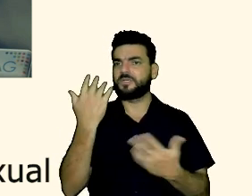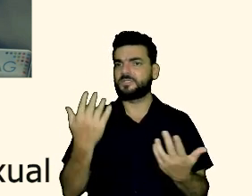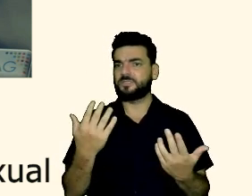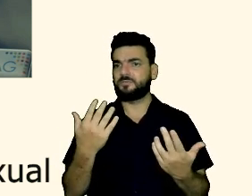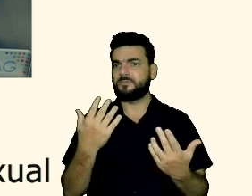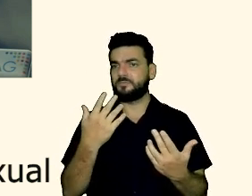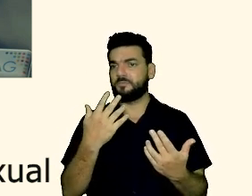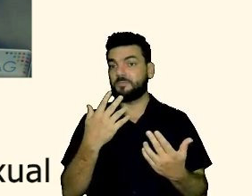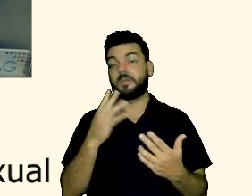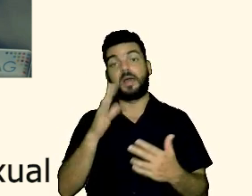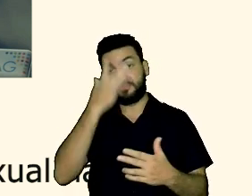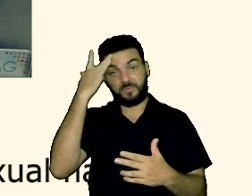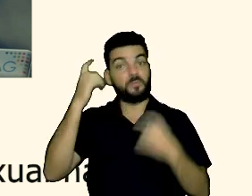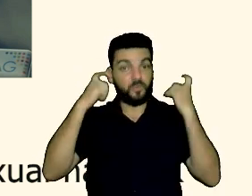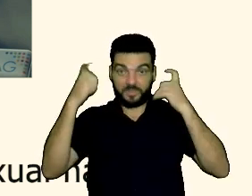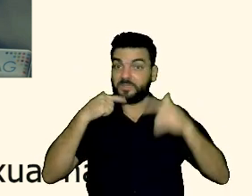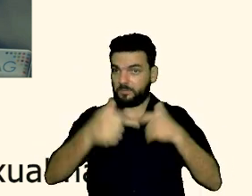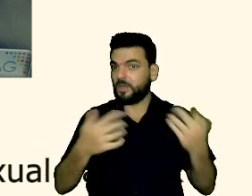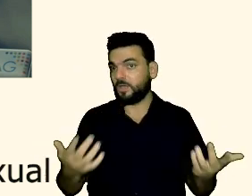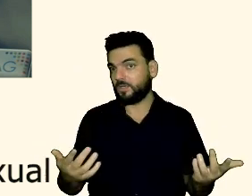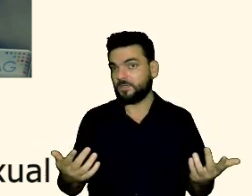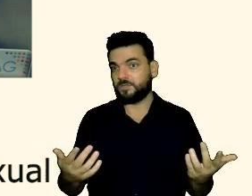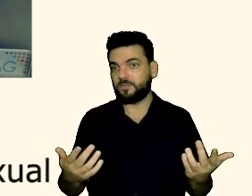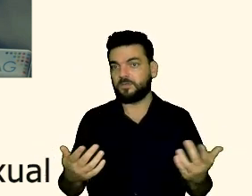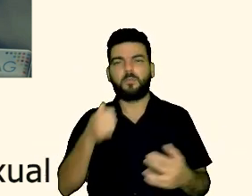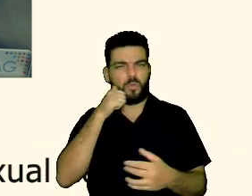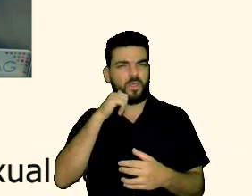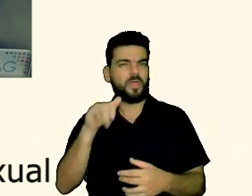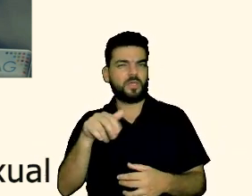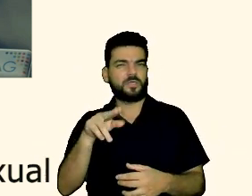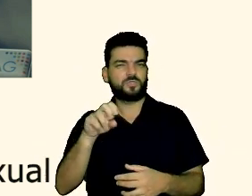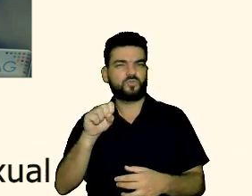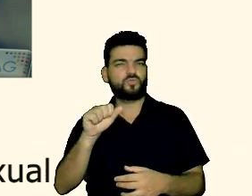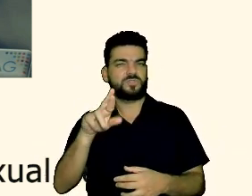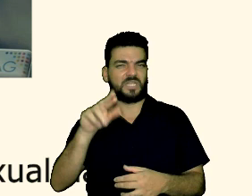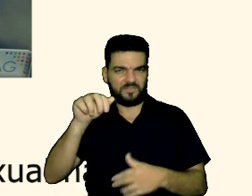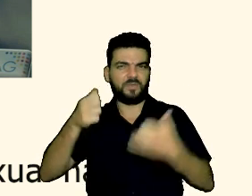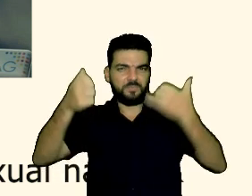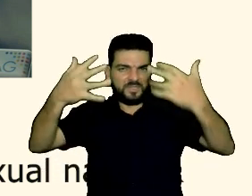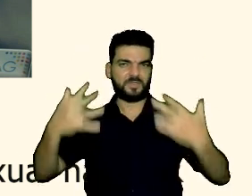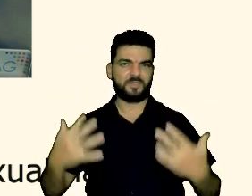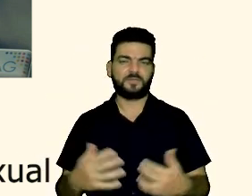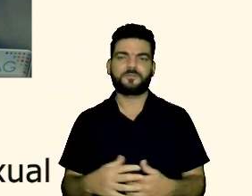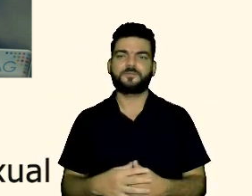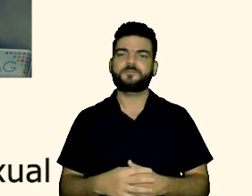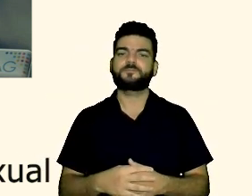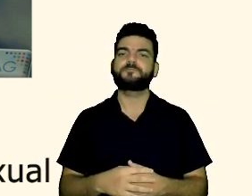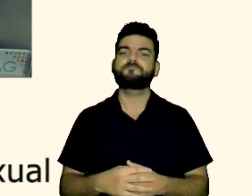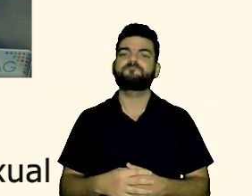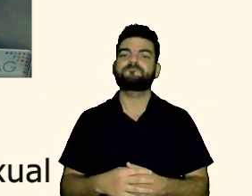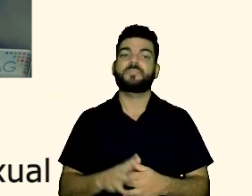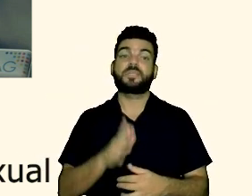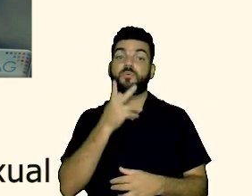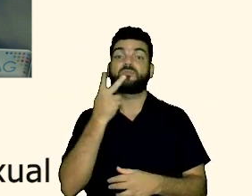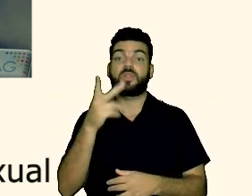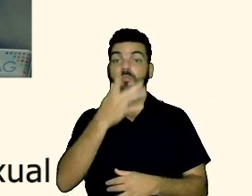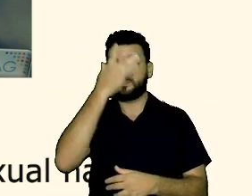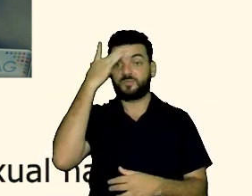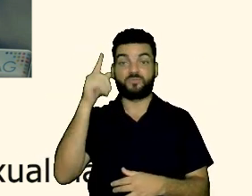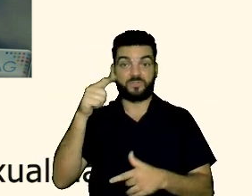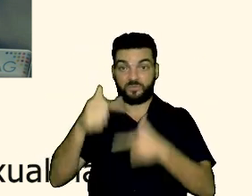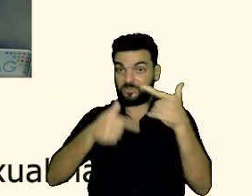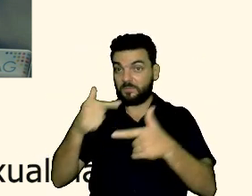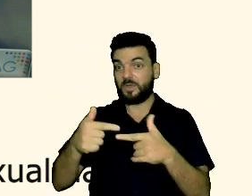desenvolver essa questão do quanto importante é. Quando eu digo para uma pessoa, o seu trabalho não vale nada, é como se a